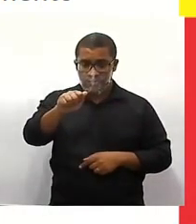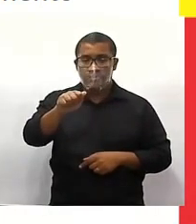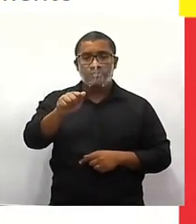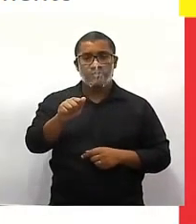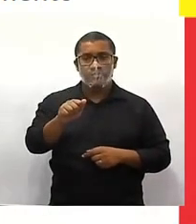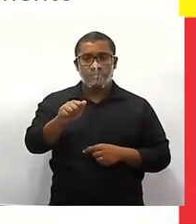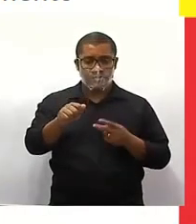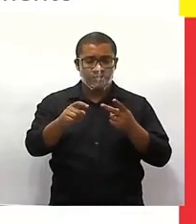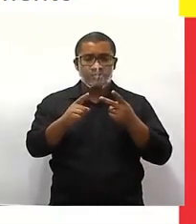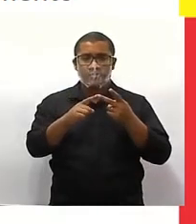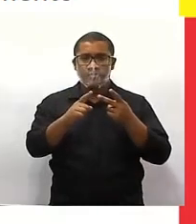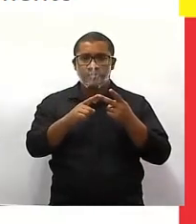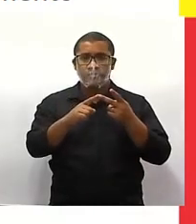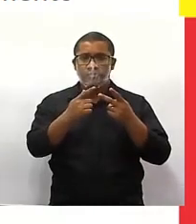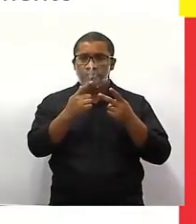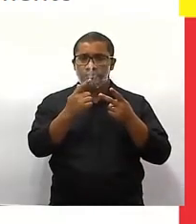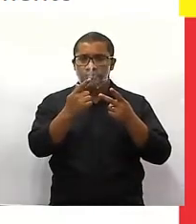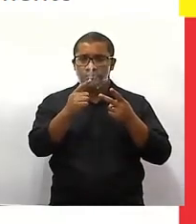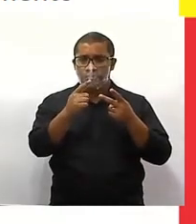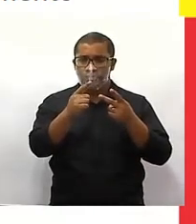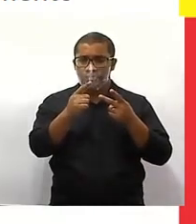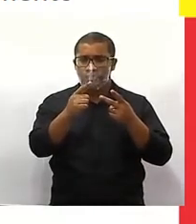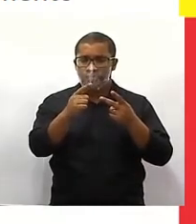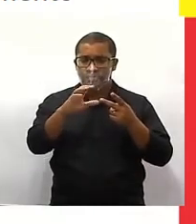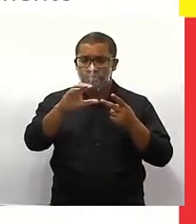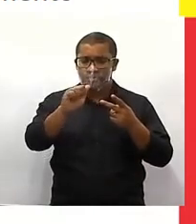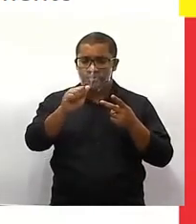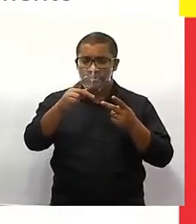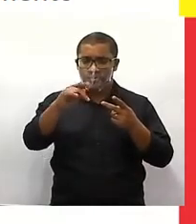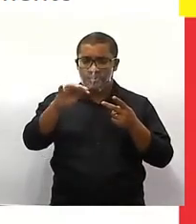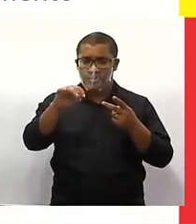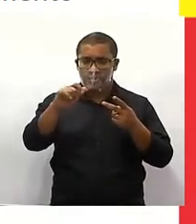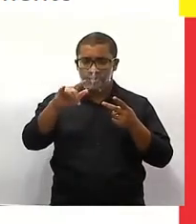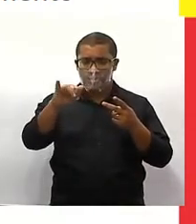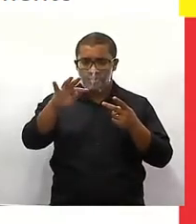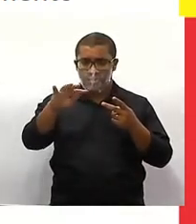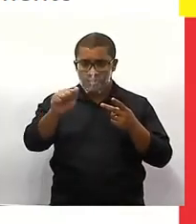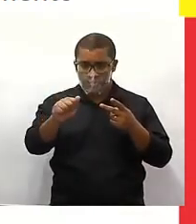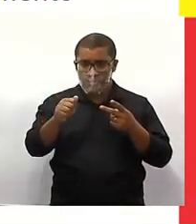geografia capitalista, determinismo geográfico,